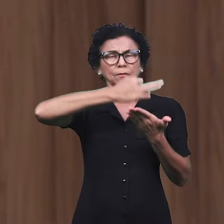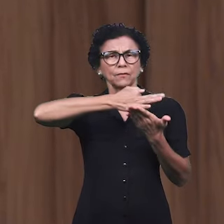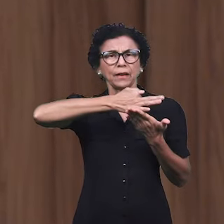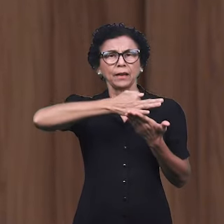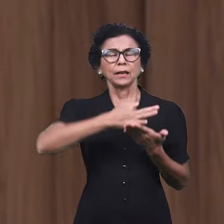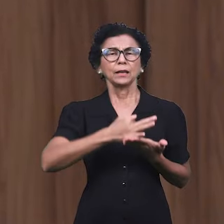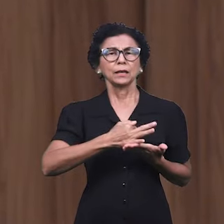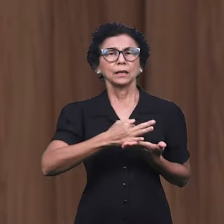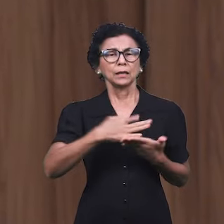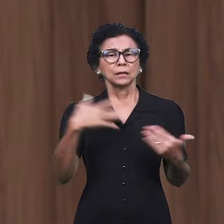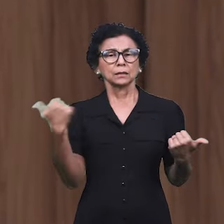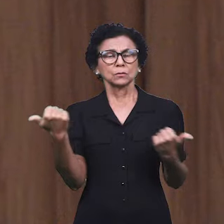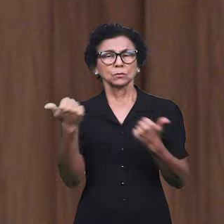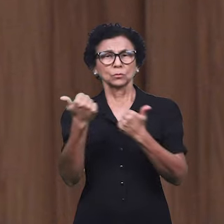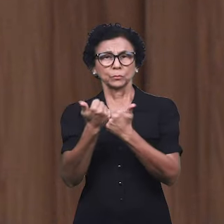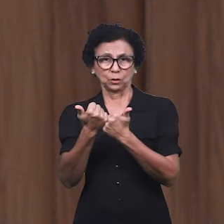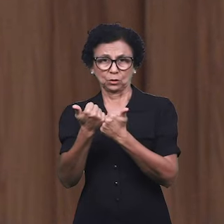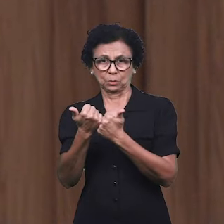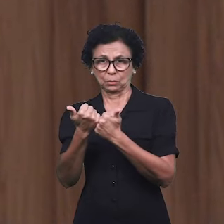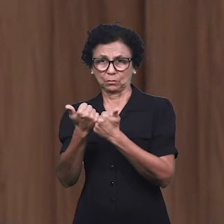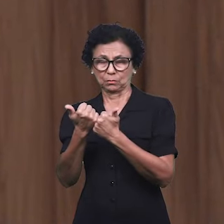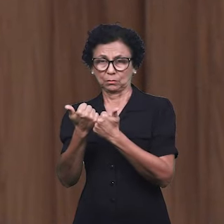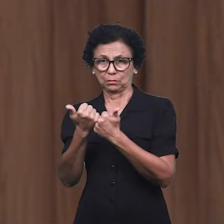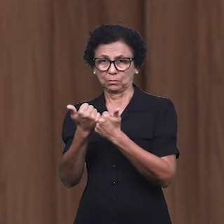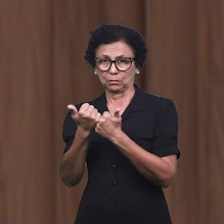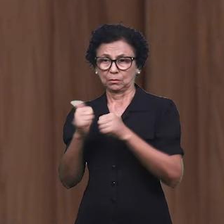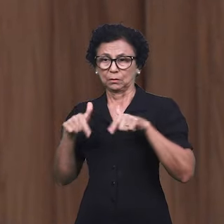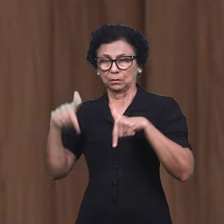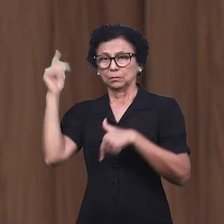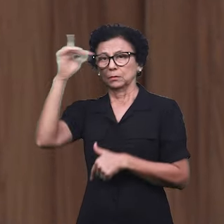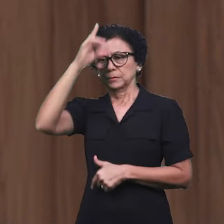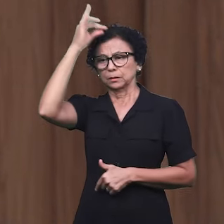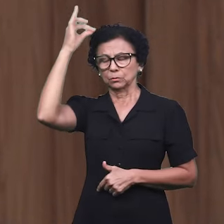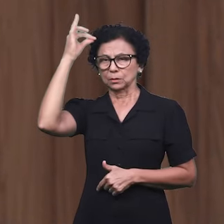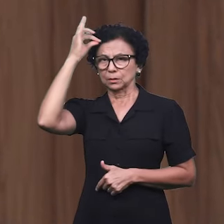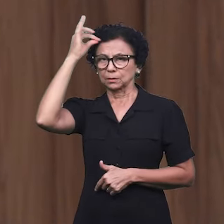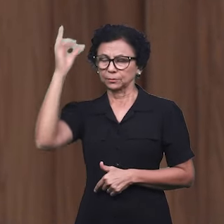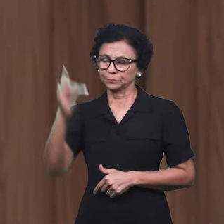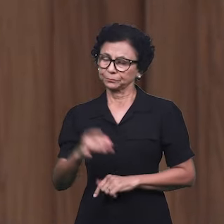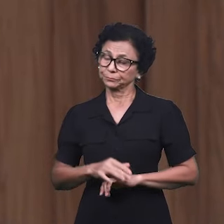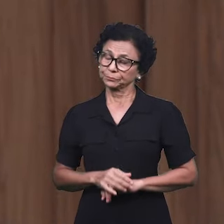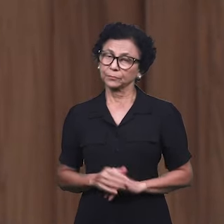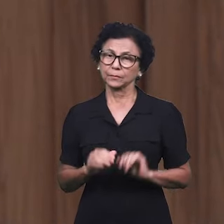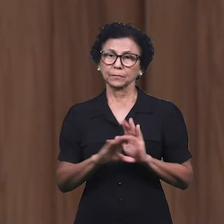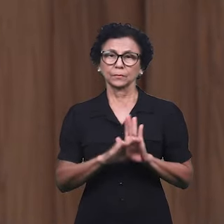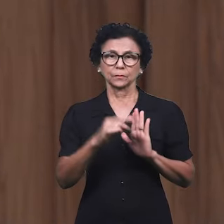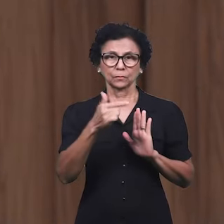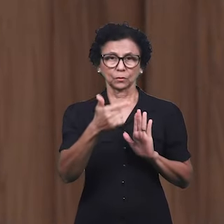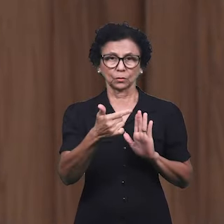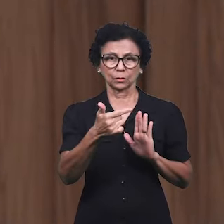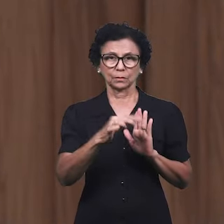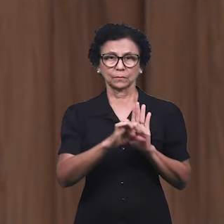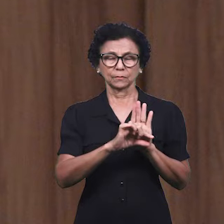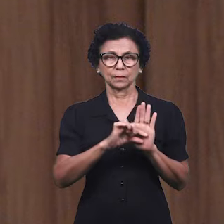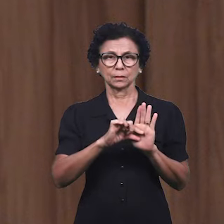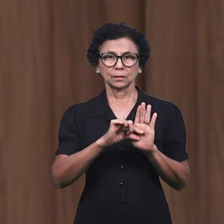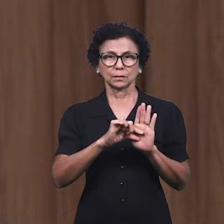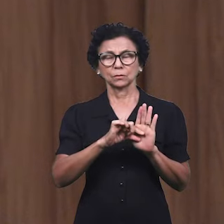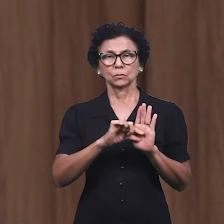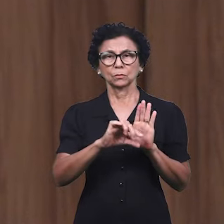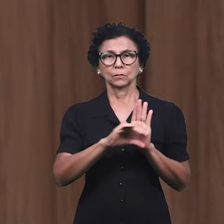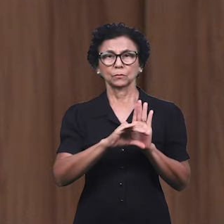a operação real do Espírito Santo. Esse capítulo 2 de Colossenses, ele é